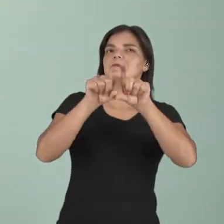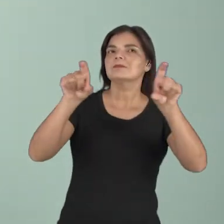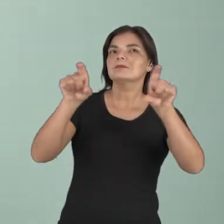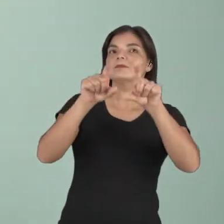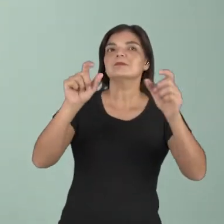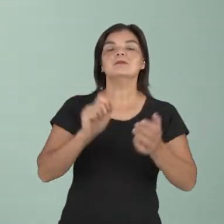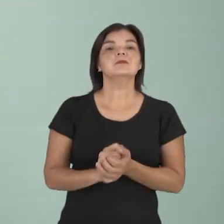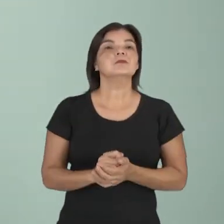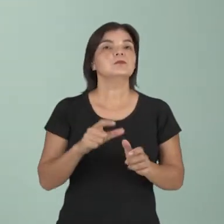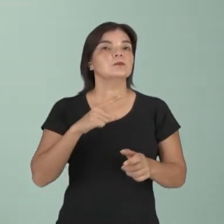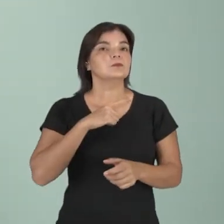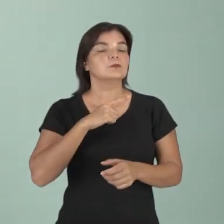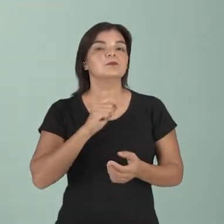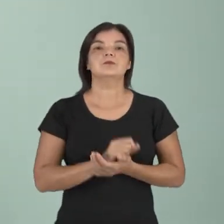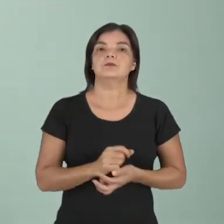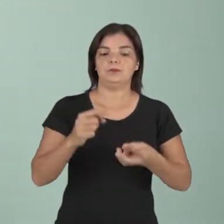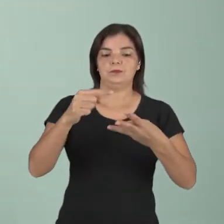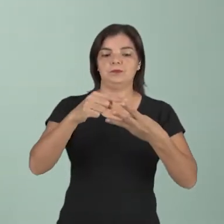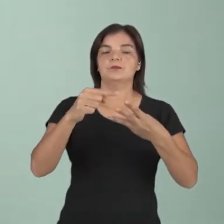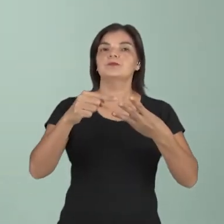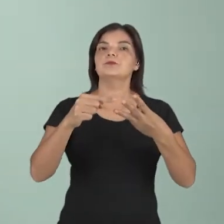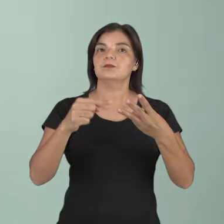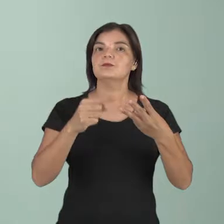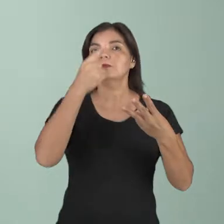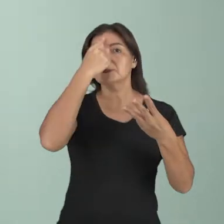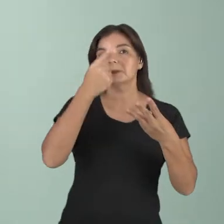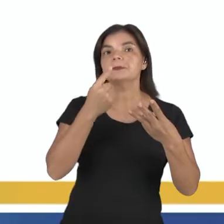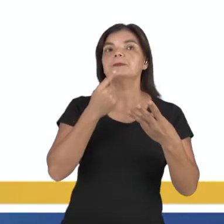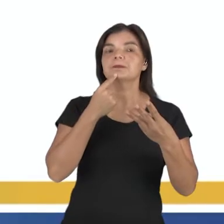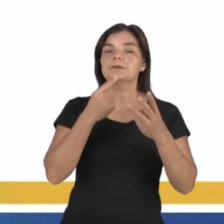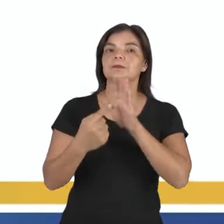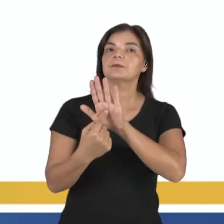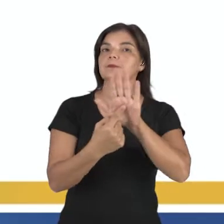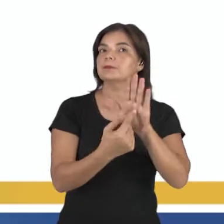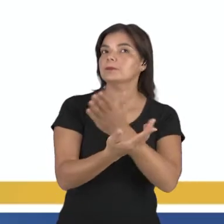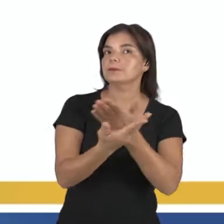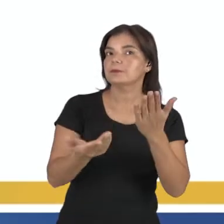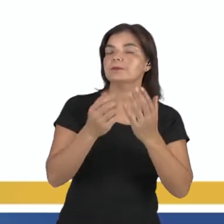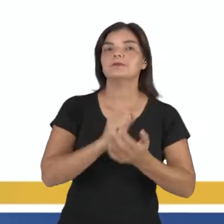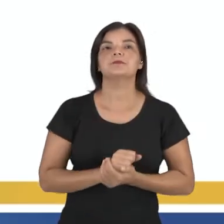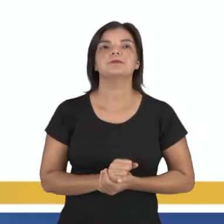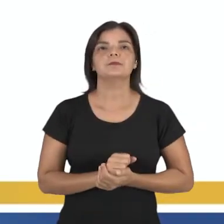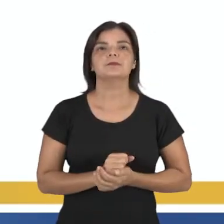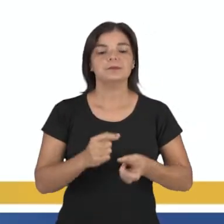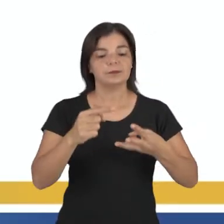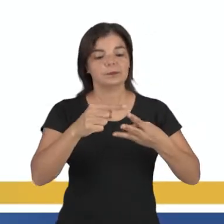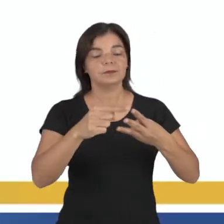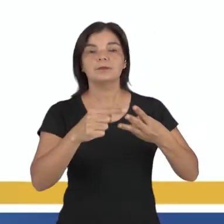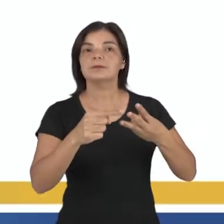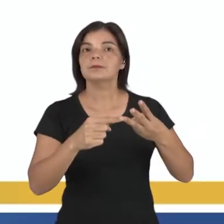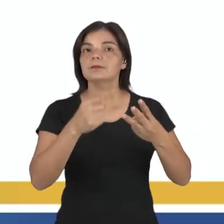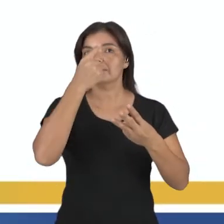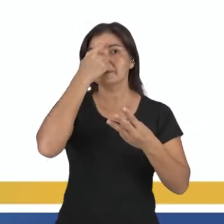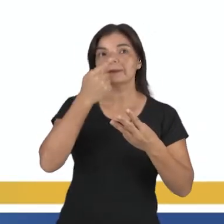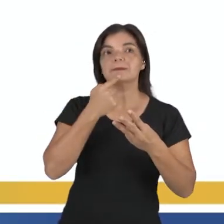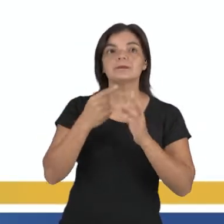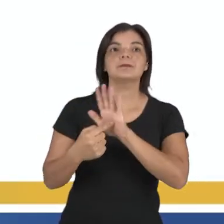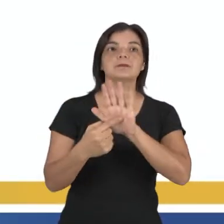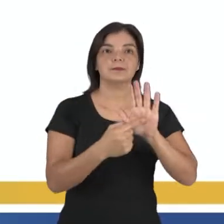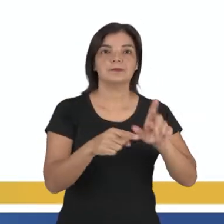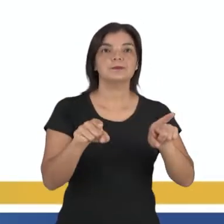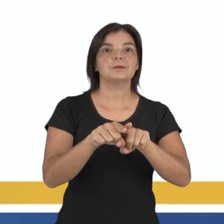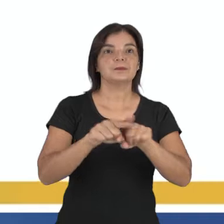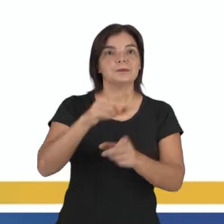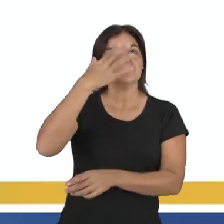E nessa charge nós temos três figuras sendo apresentadas. Essas três figuras, elas